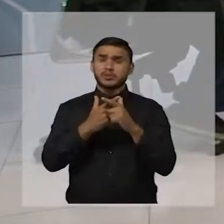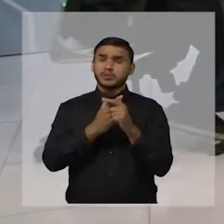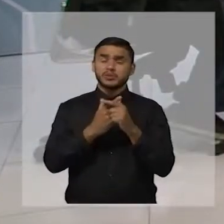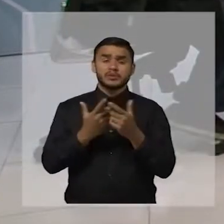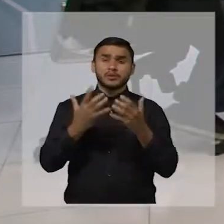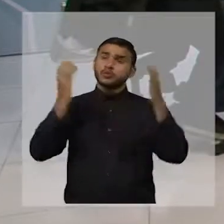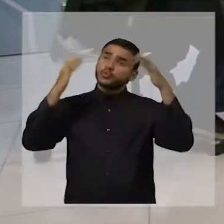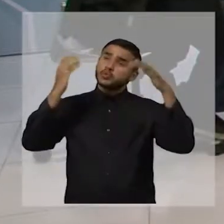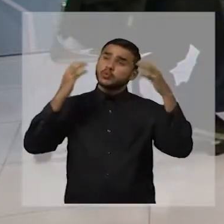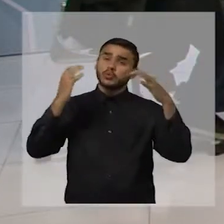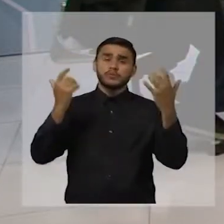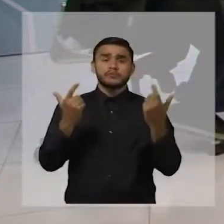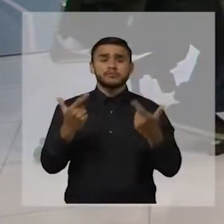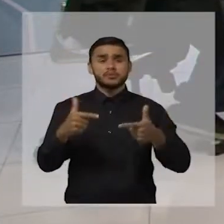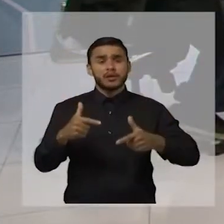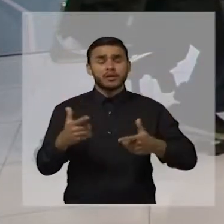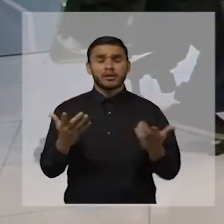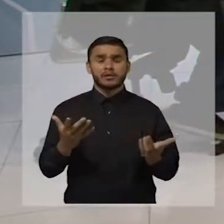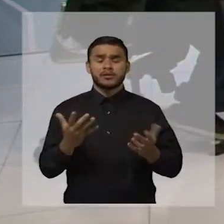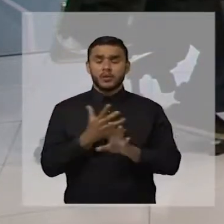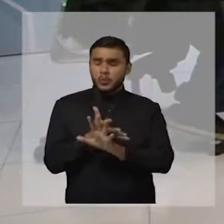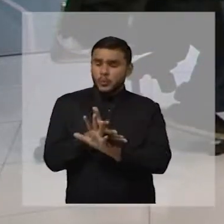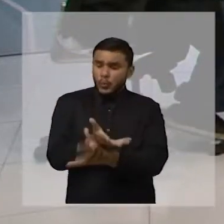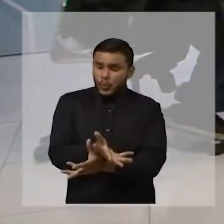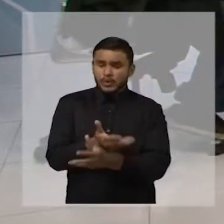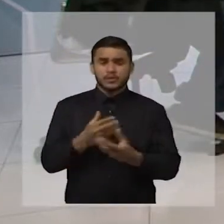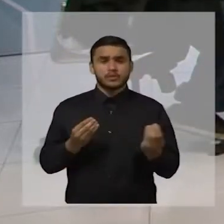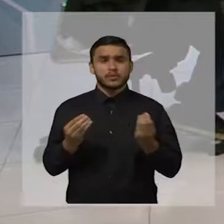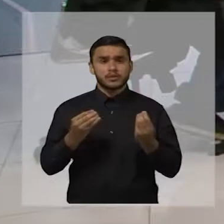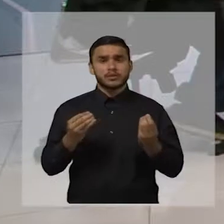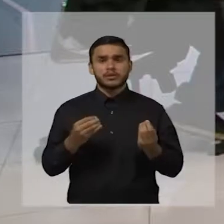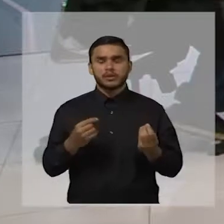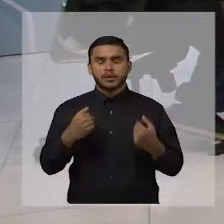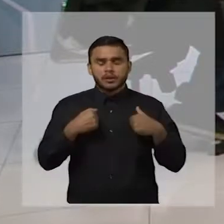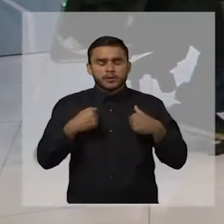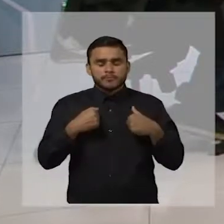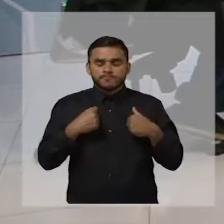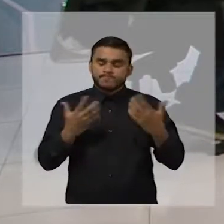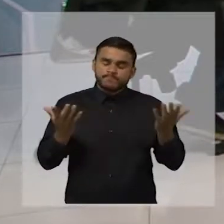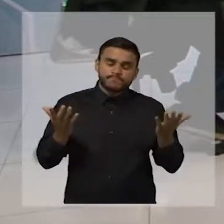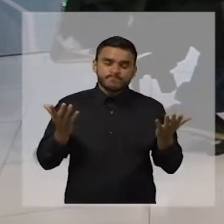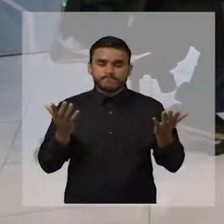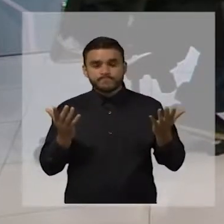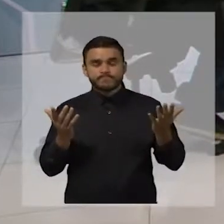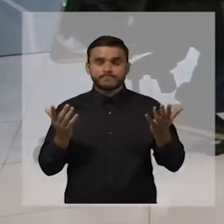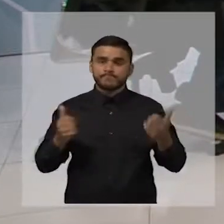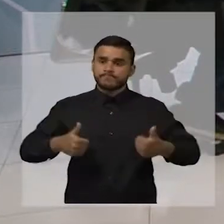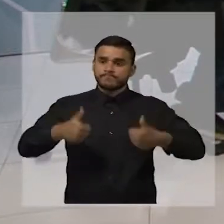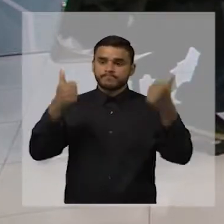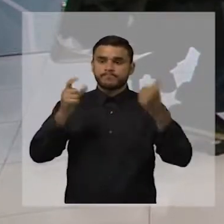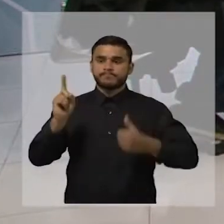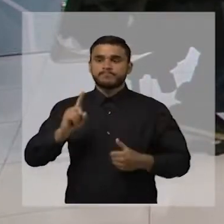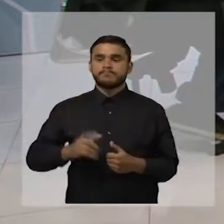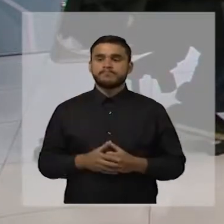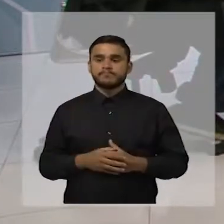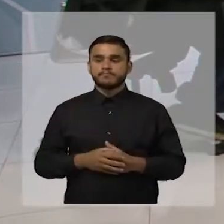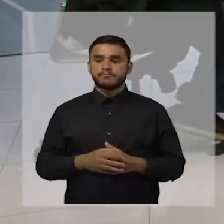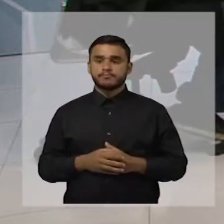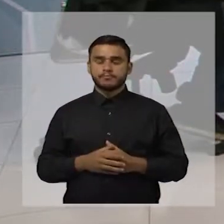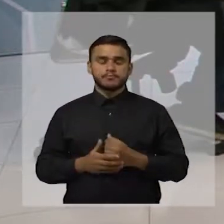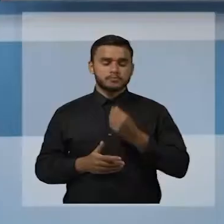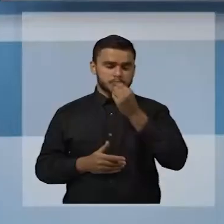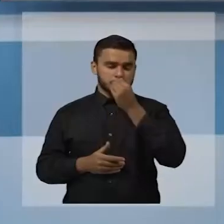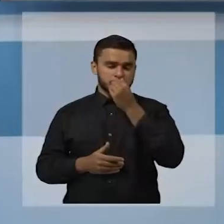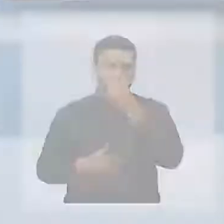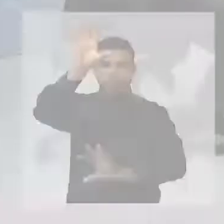região assolada por um clima complicado, né? Negócio de seca. Então, eu não sou otimista. Realmente